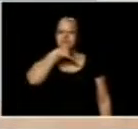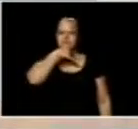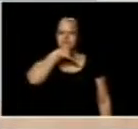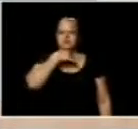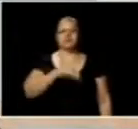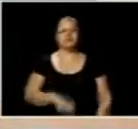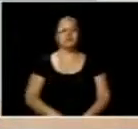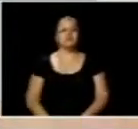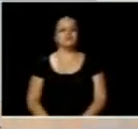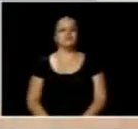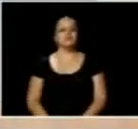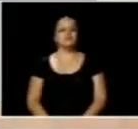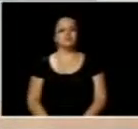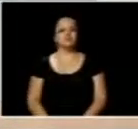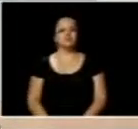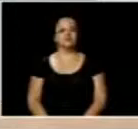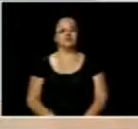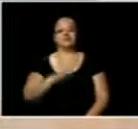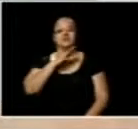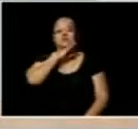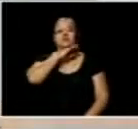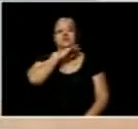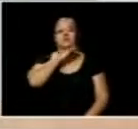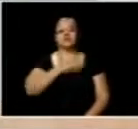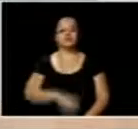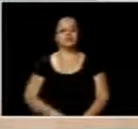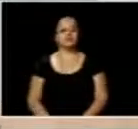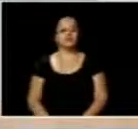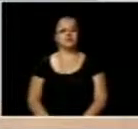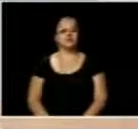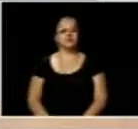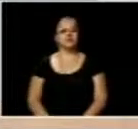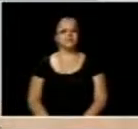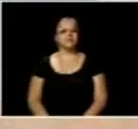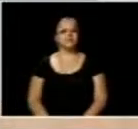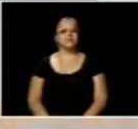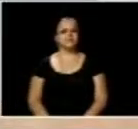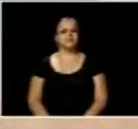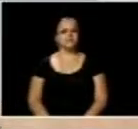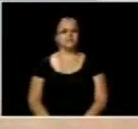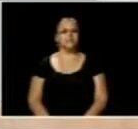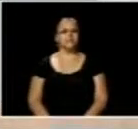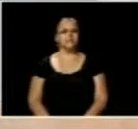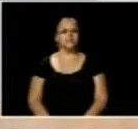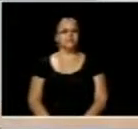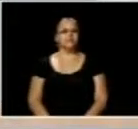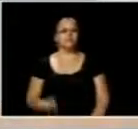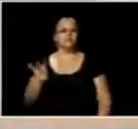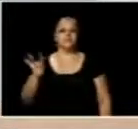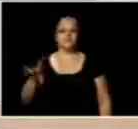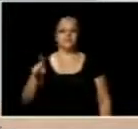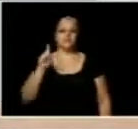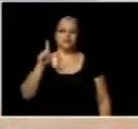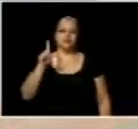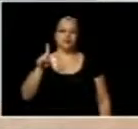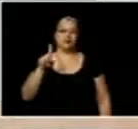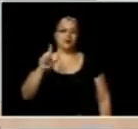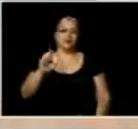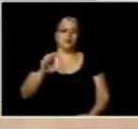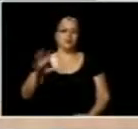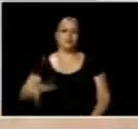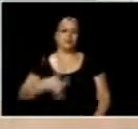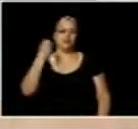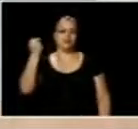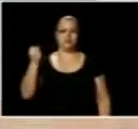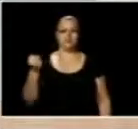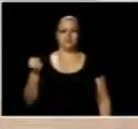zero? Zero. O governo de soma zero é onde ganha apenas um. A população não ganha com esse governo.